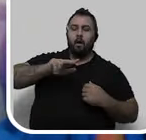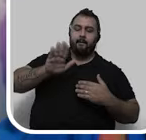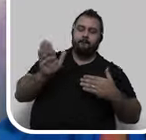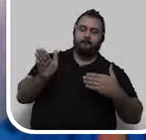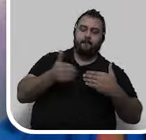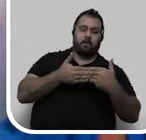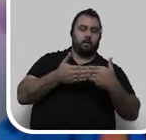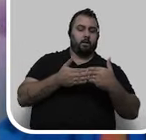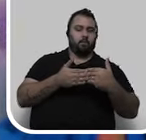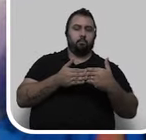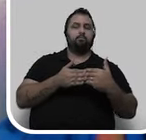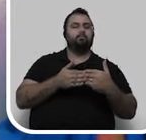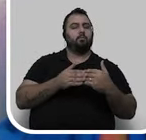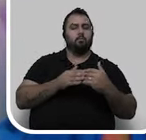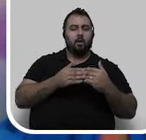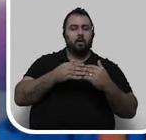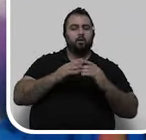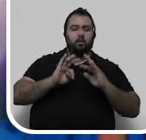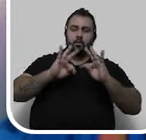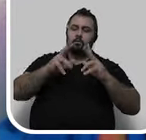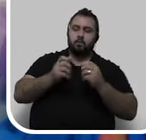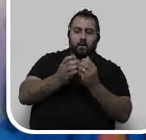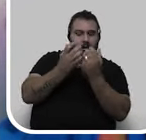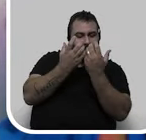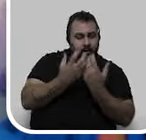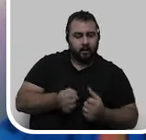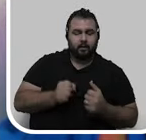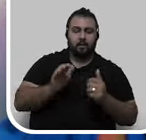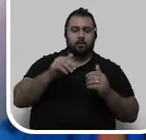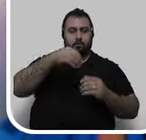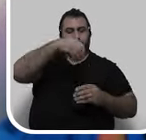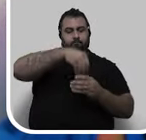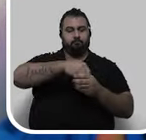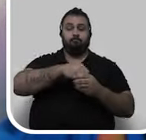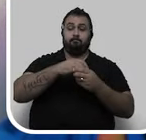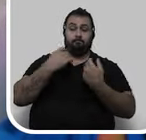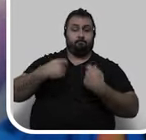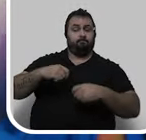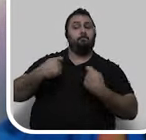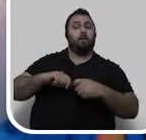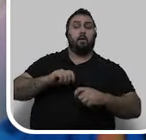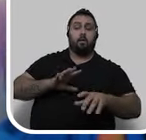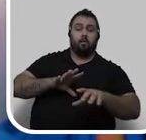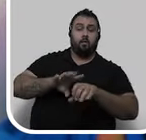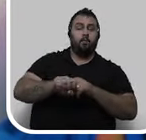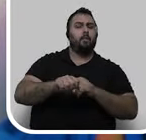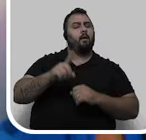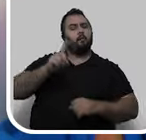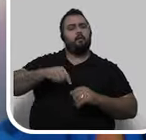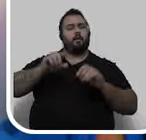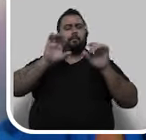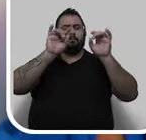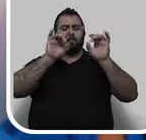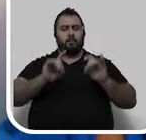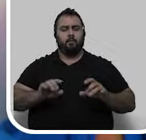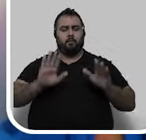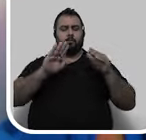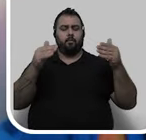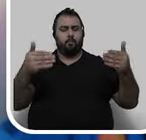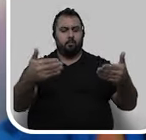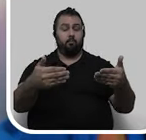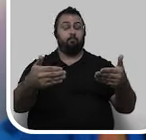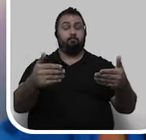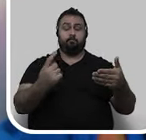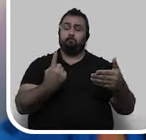aí, como a Eva falou, tem meios de você se capacitar. É óbvio que precisa se capacitar, porque é uma área especializada, né? Uma área que tem um assunto